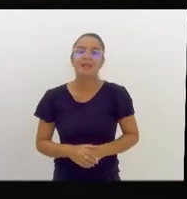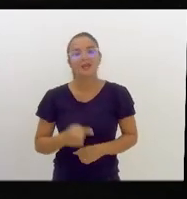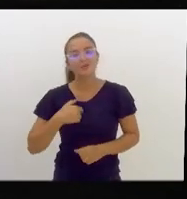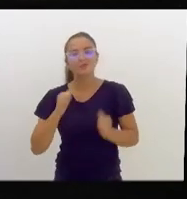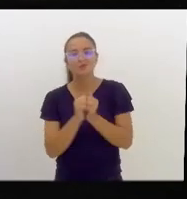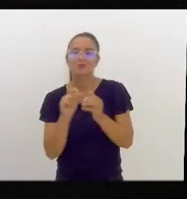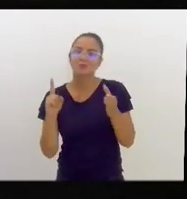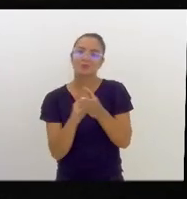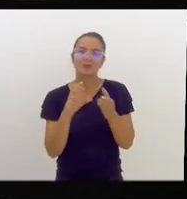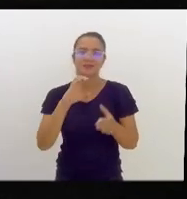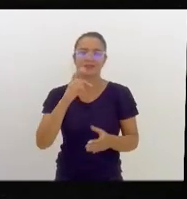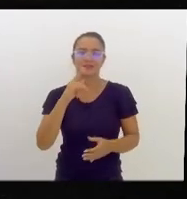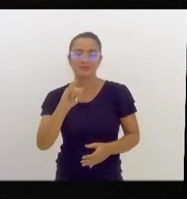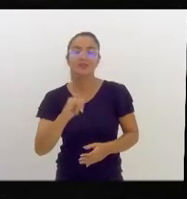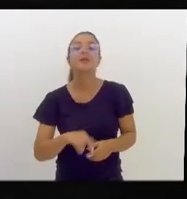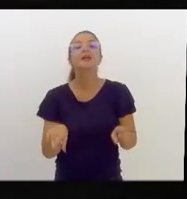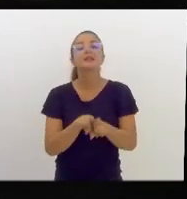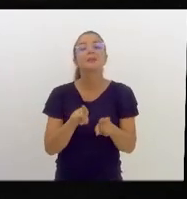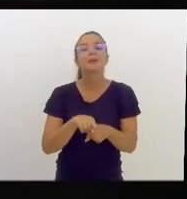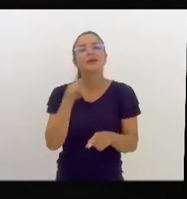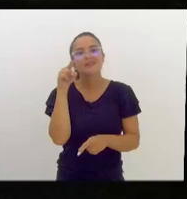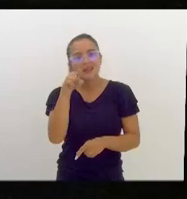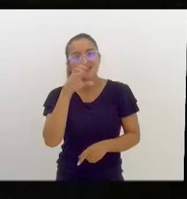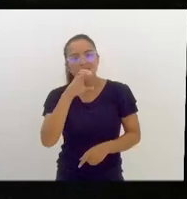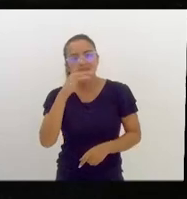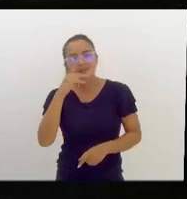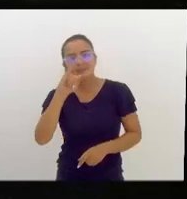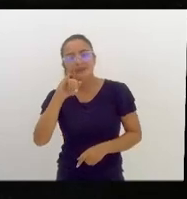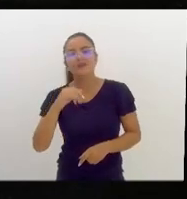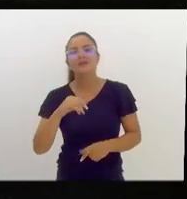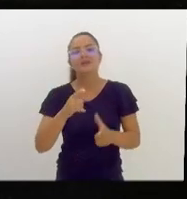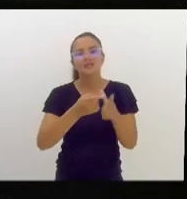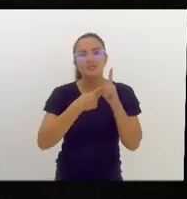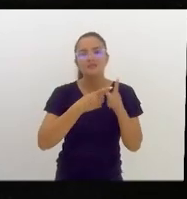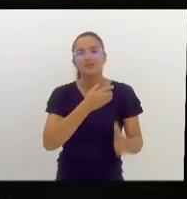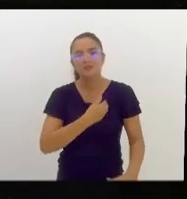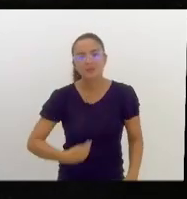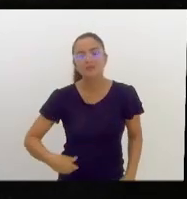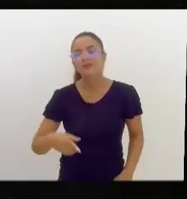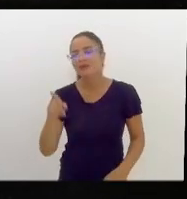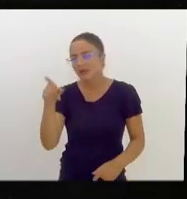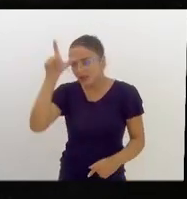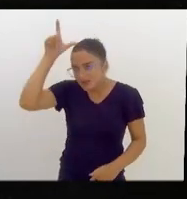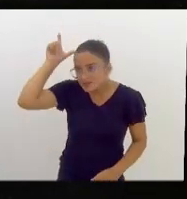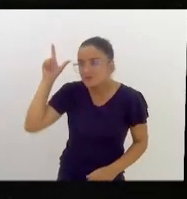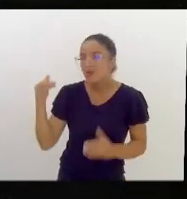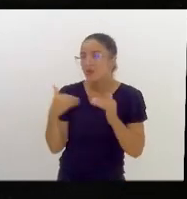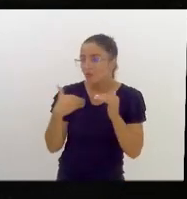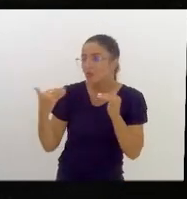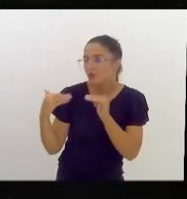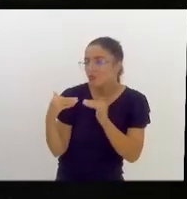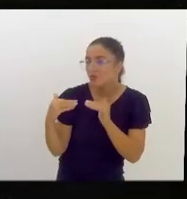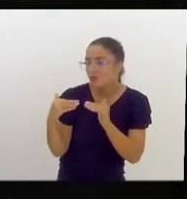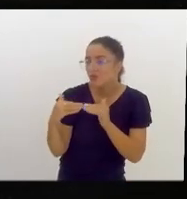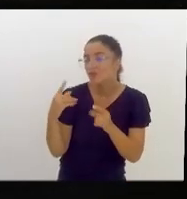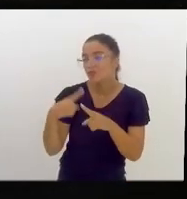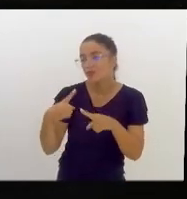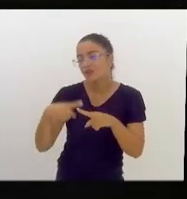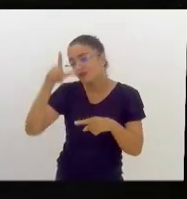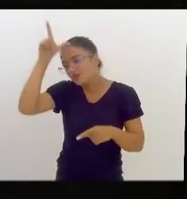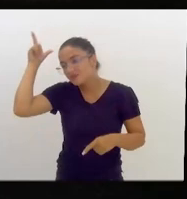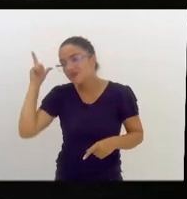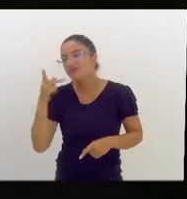dívida pública, o deputado Luiz Paulo já foi tão preciso aqui, eu acho que o deputado Luiz Paulo fez, na verdade, ao longo